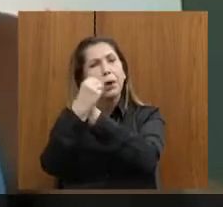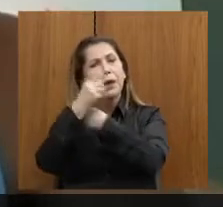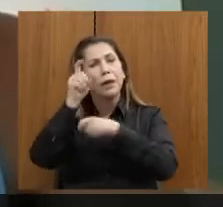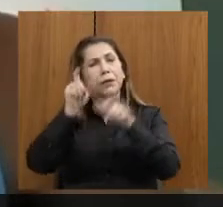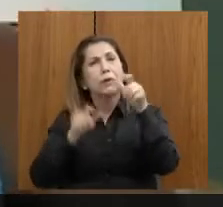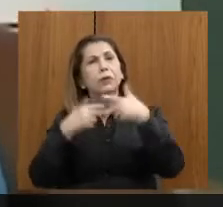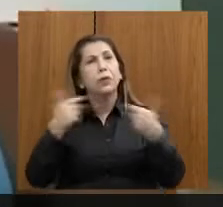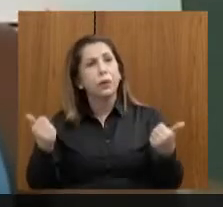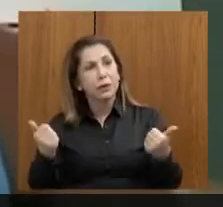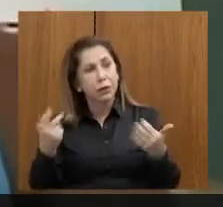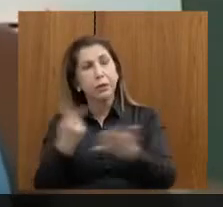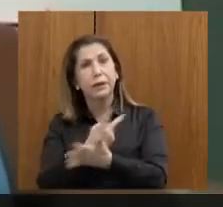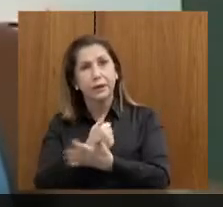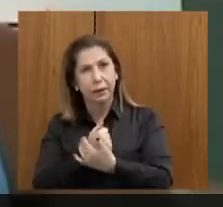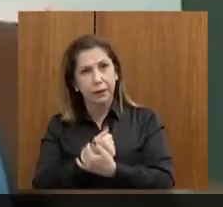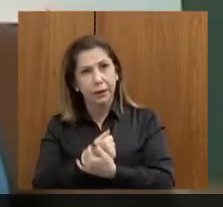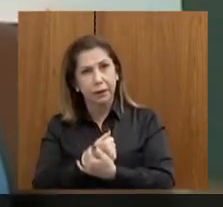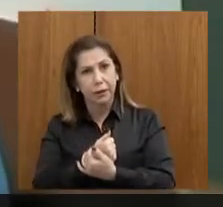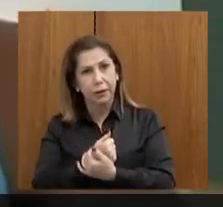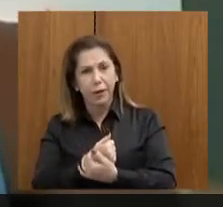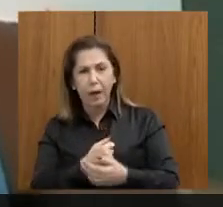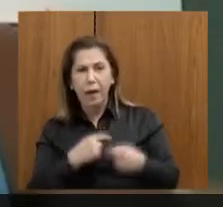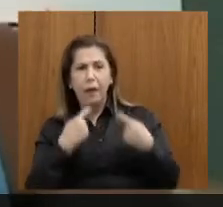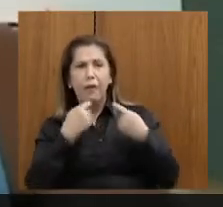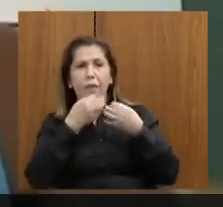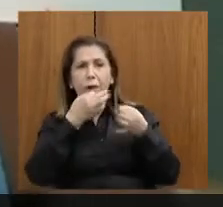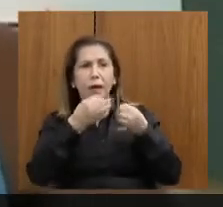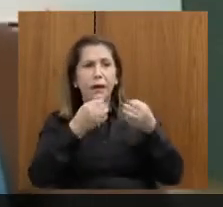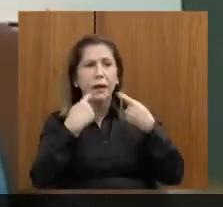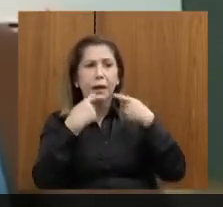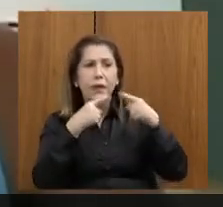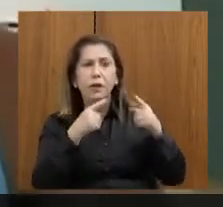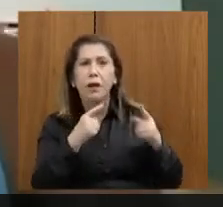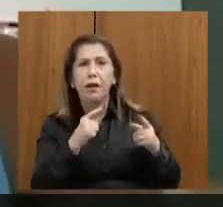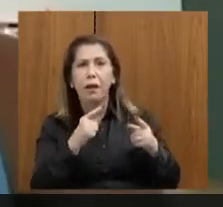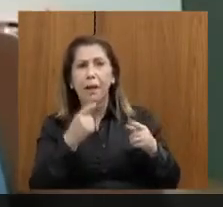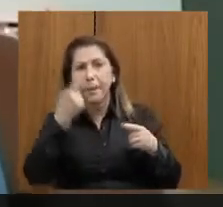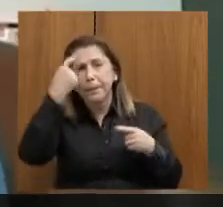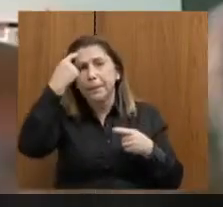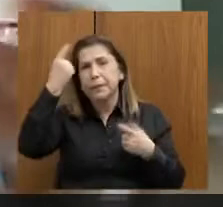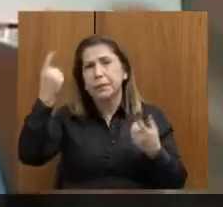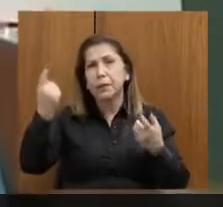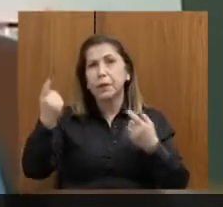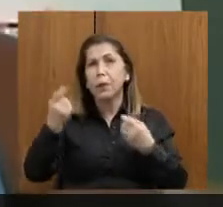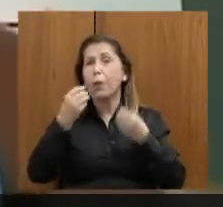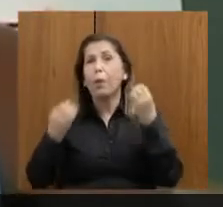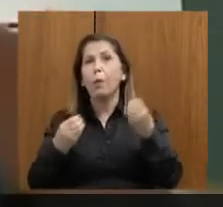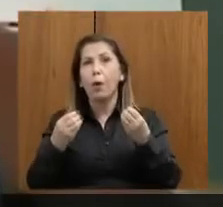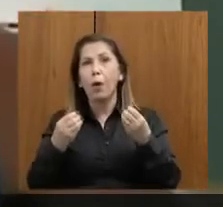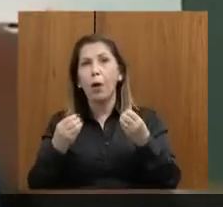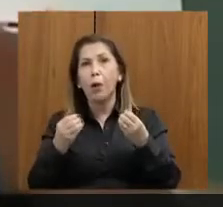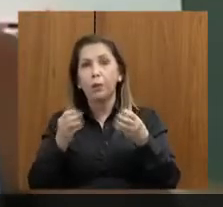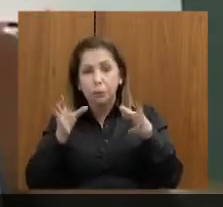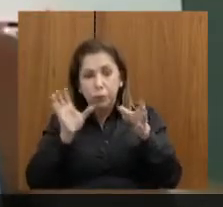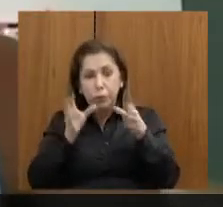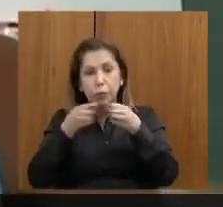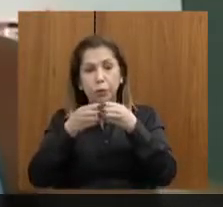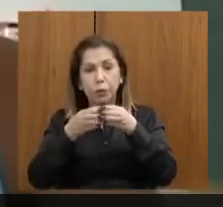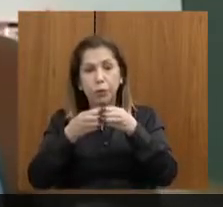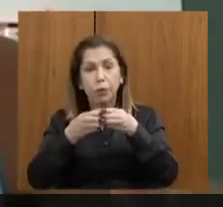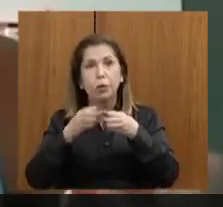do estado é tentar criticar e pensar e entender que essas proposições